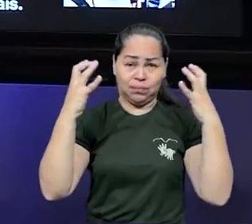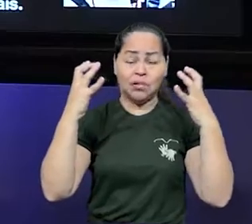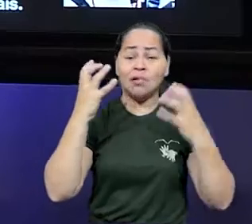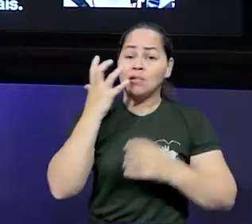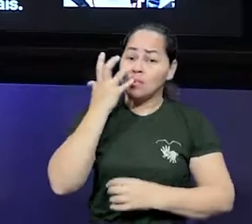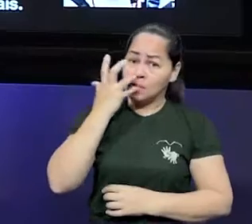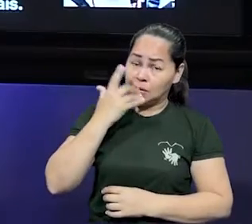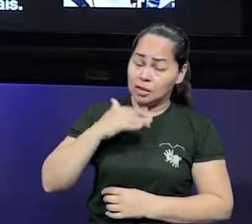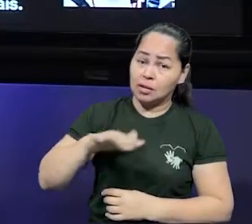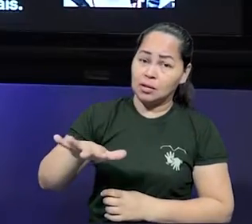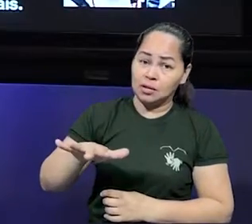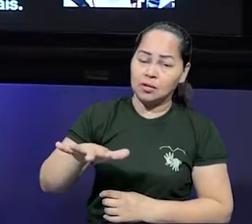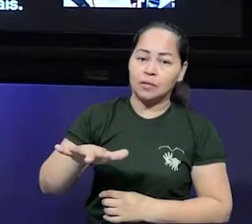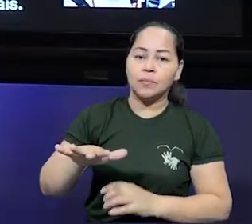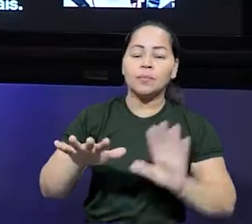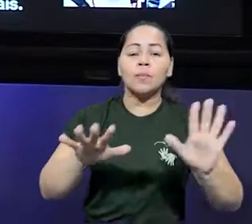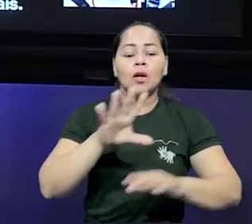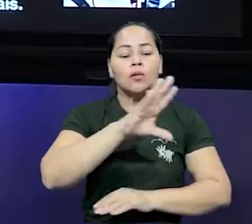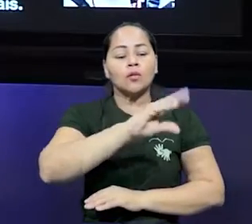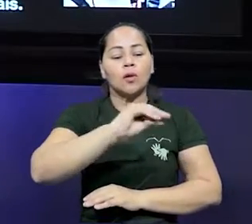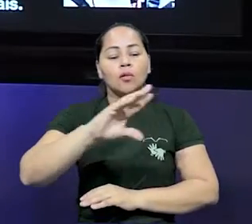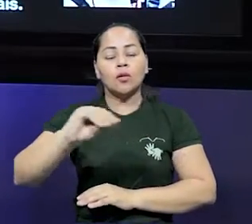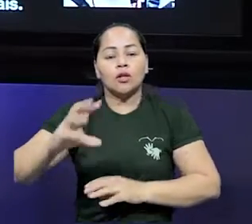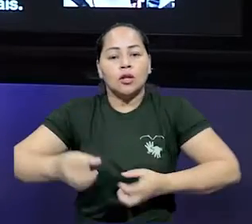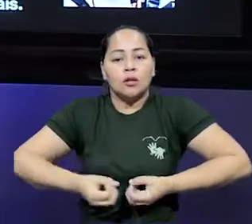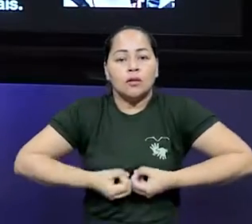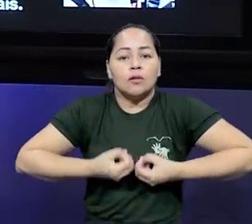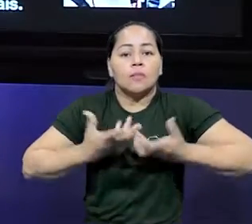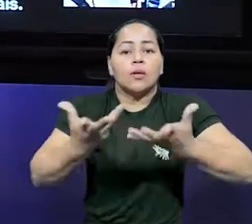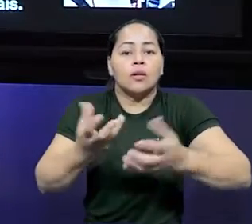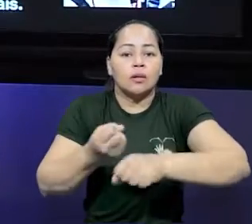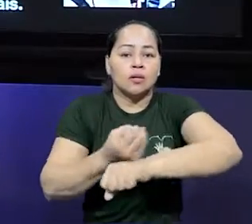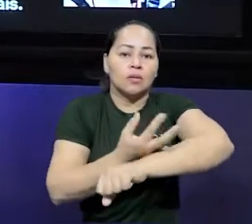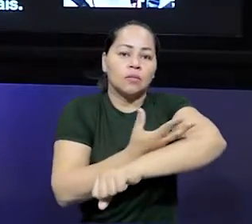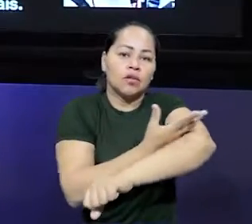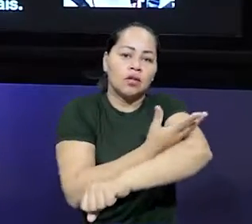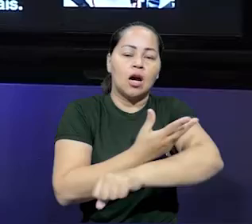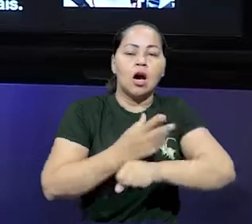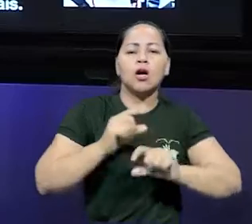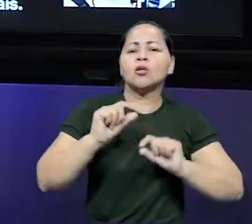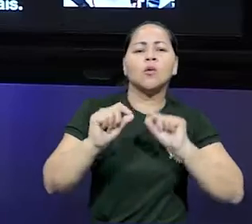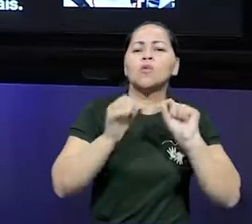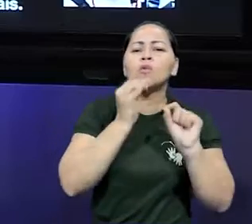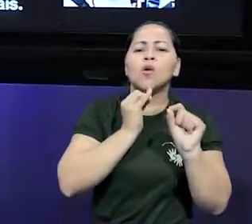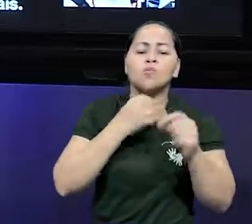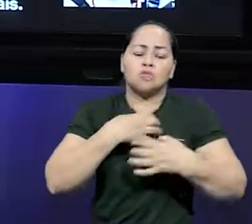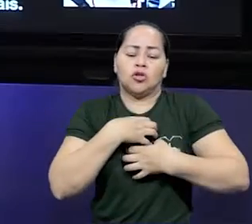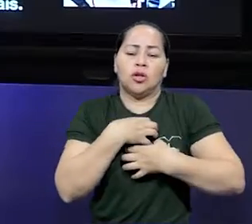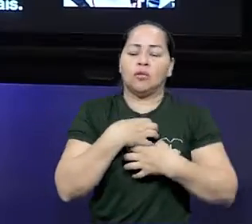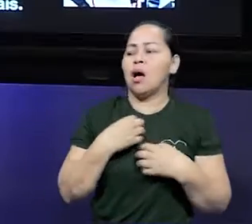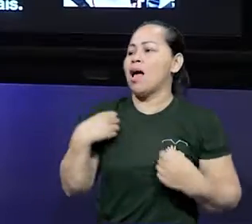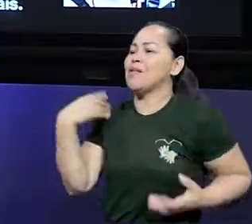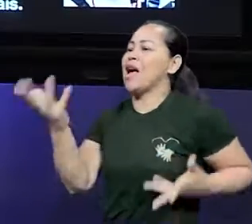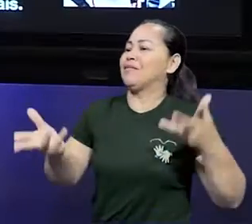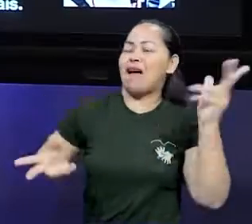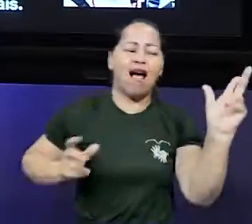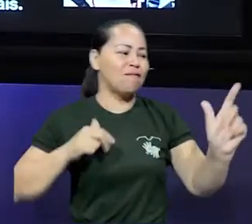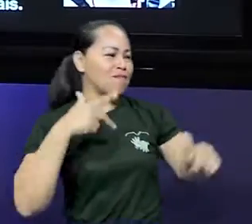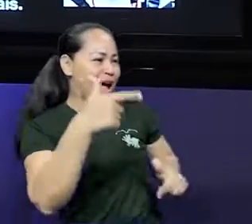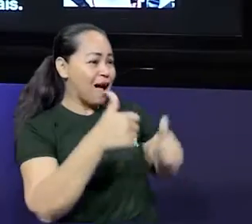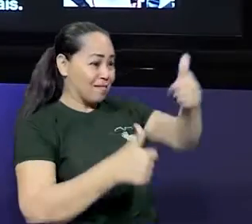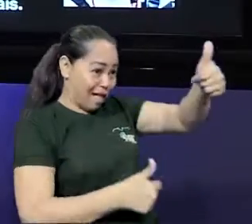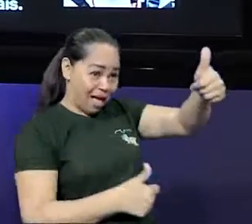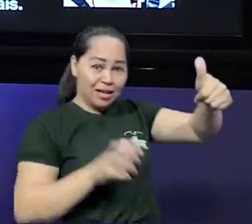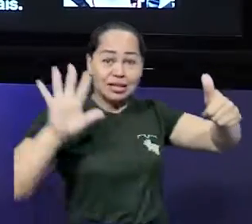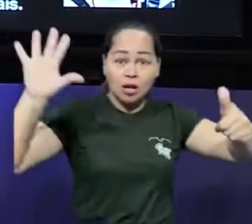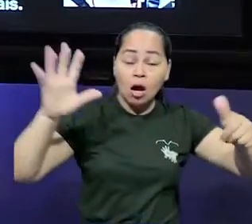experiências. O adolescente expressa seus sentimentos com o corpo, ele gesticula muito, porque a ênfase motora está